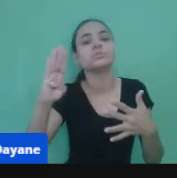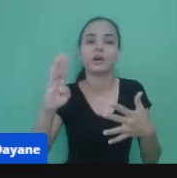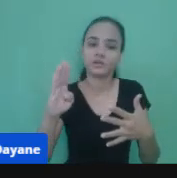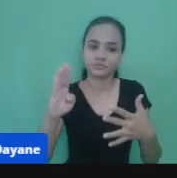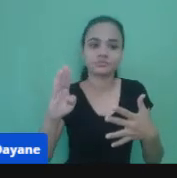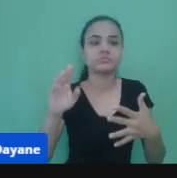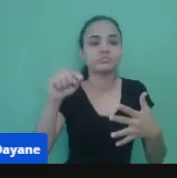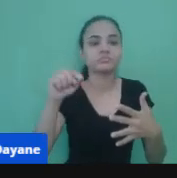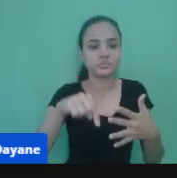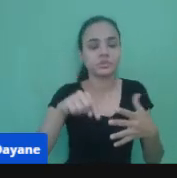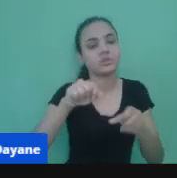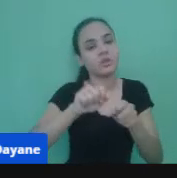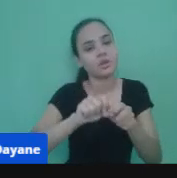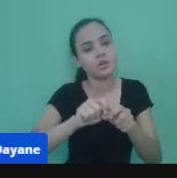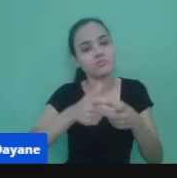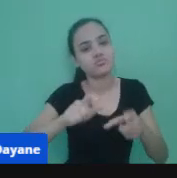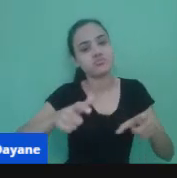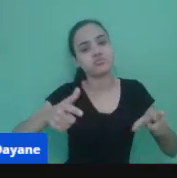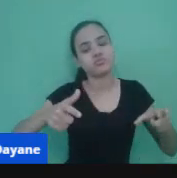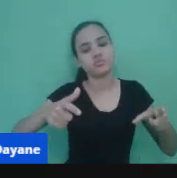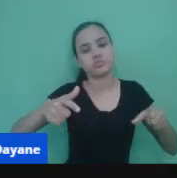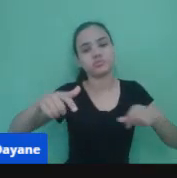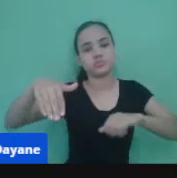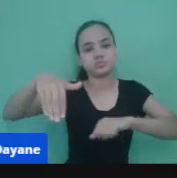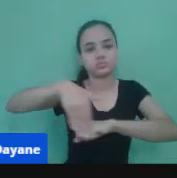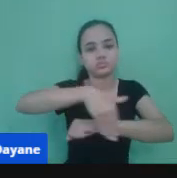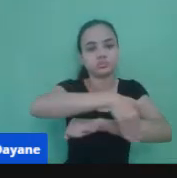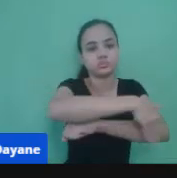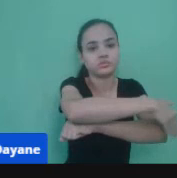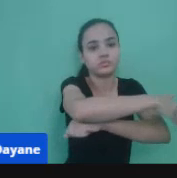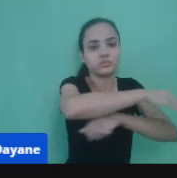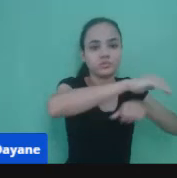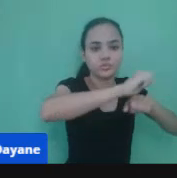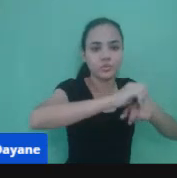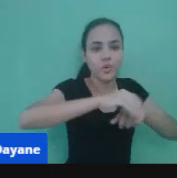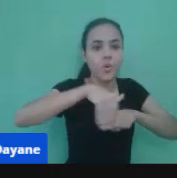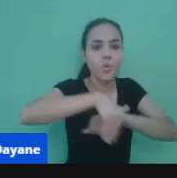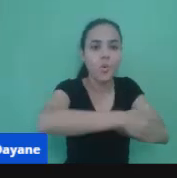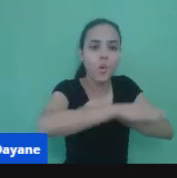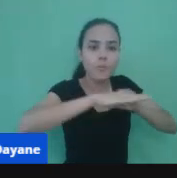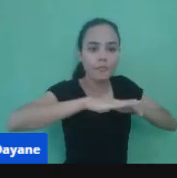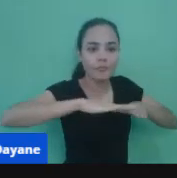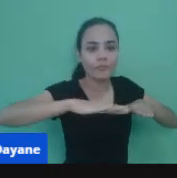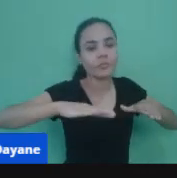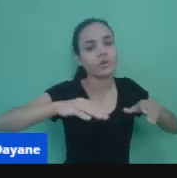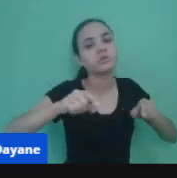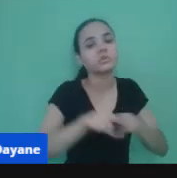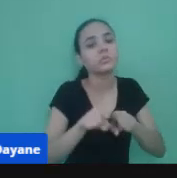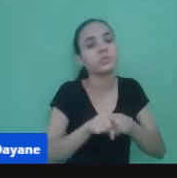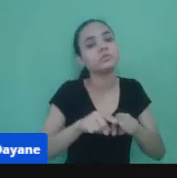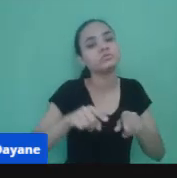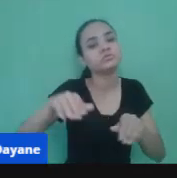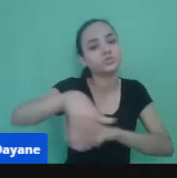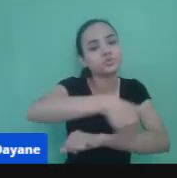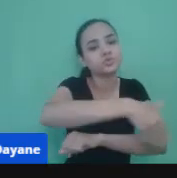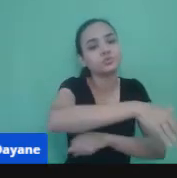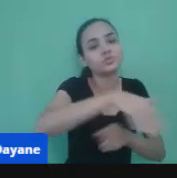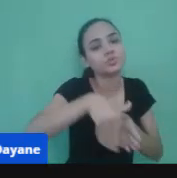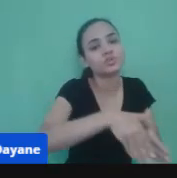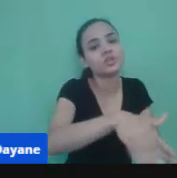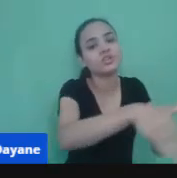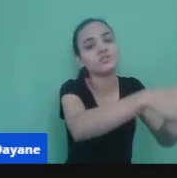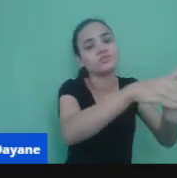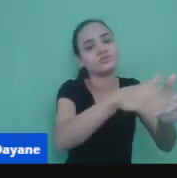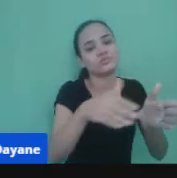vias e canalização dos rios. A partir desse debate que a gente faz, então, levando em consideração esses conhecimentos que se associam à